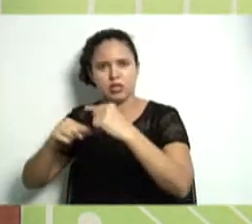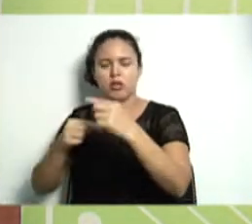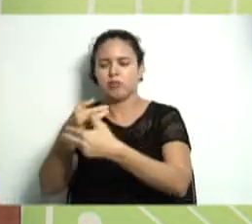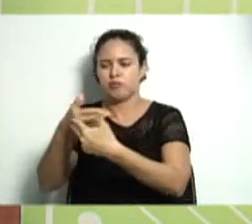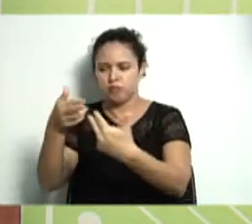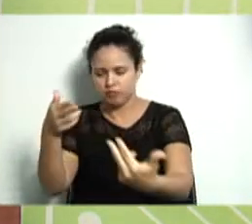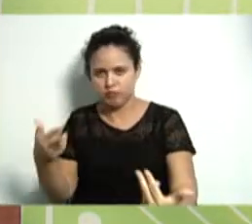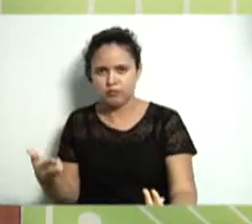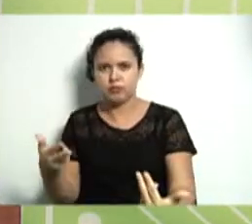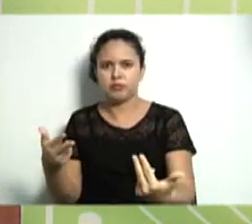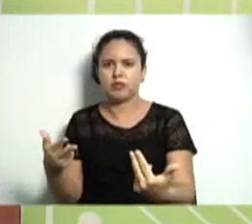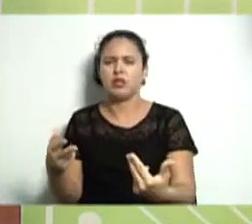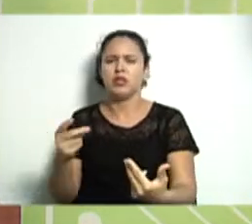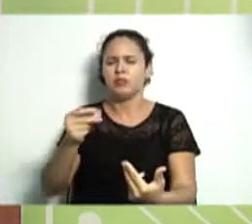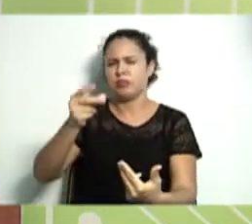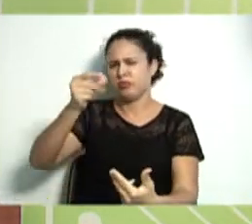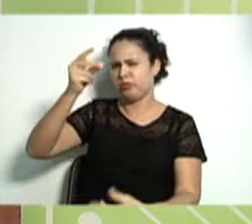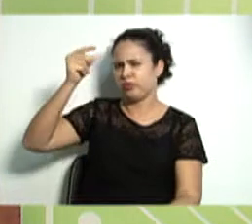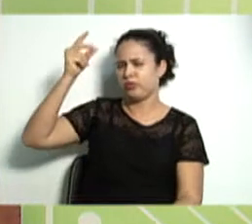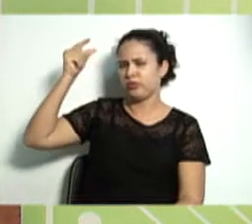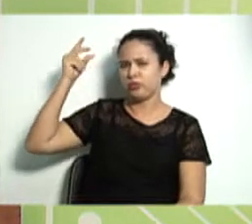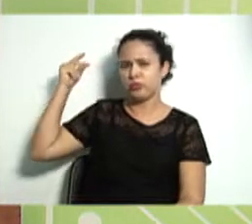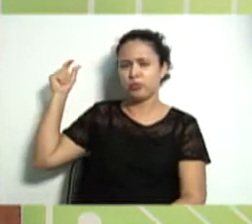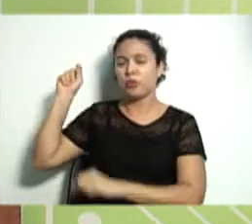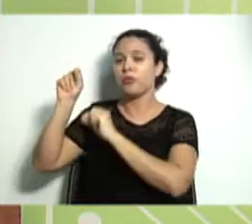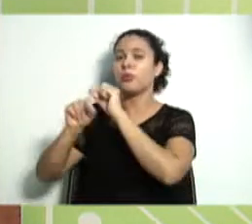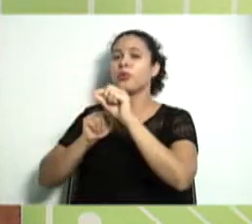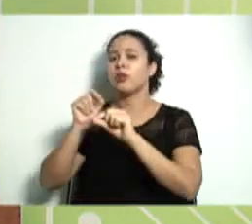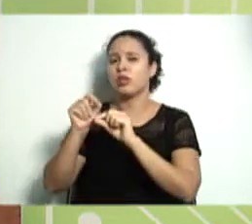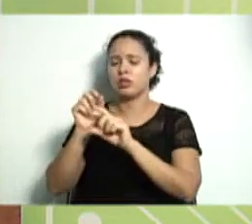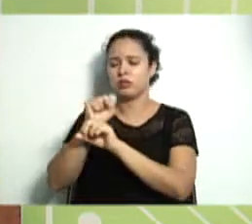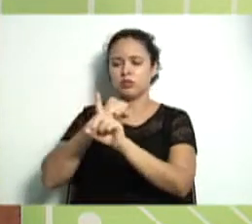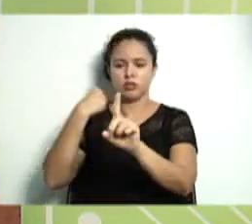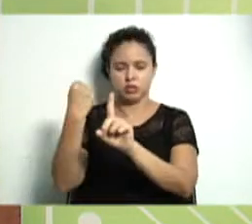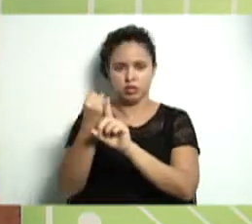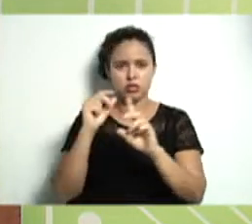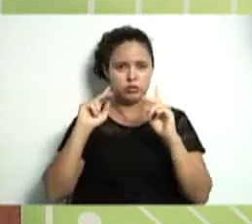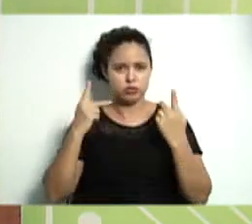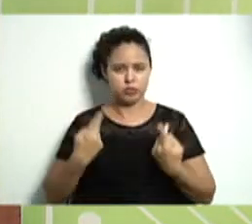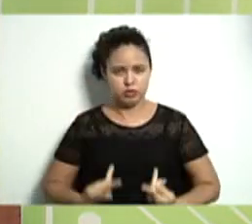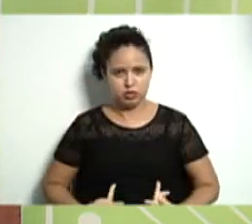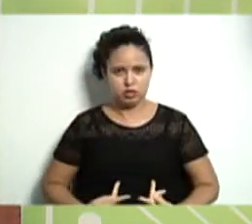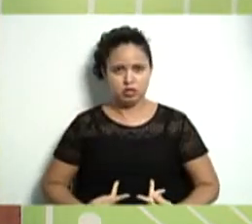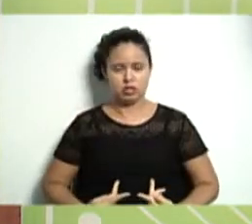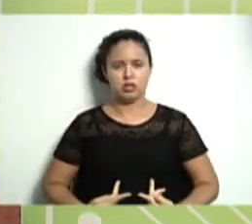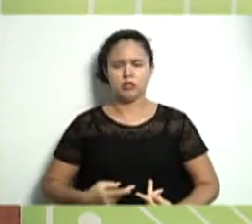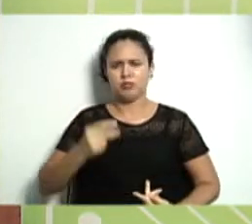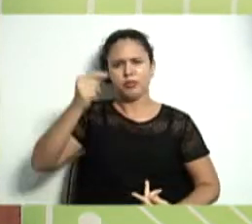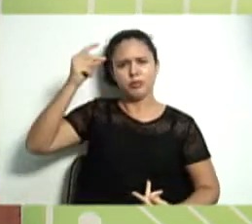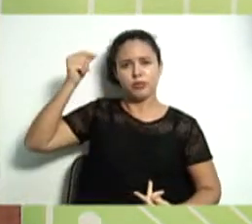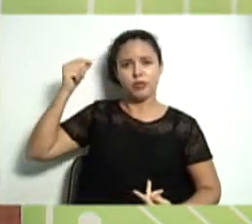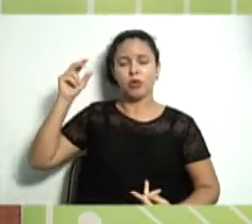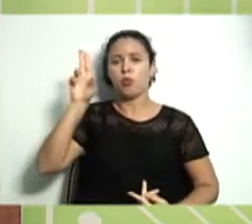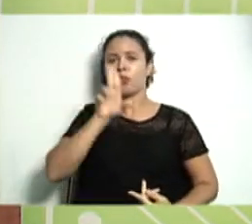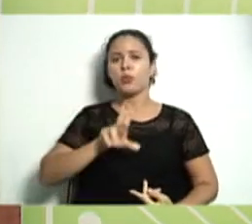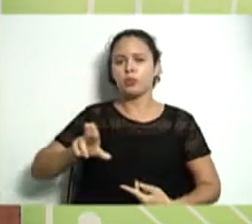tempo que as sociedades humanas não utilizam mais somente as suas próprias mãos para realizar trabalho